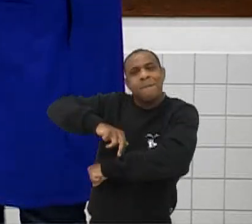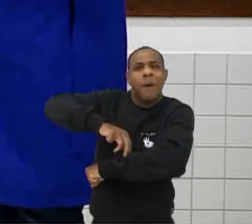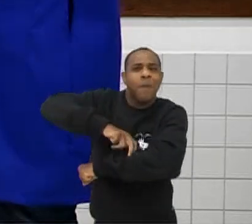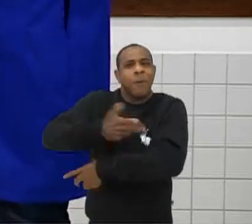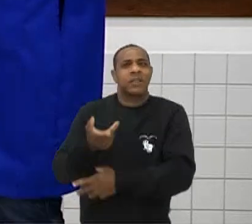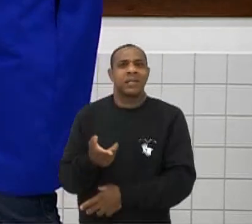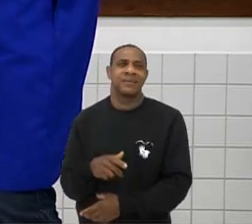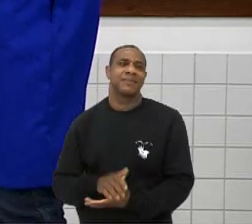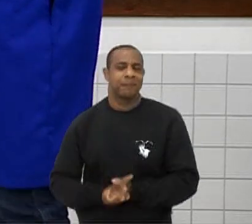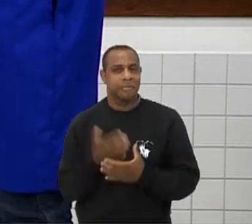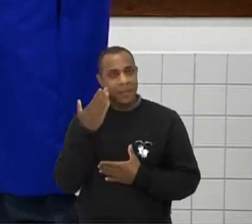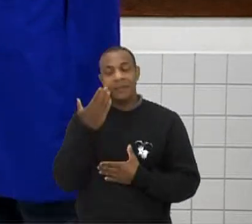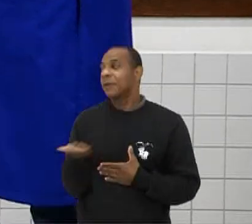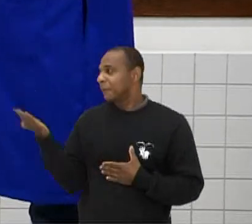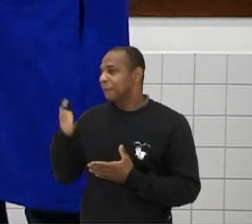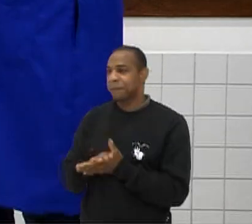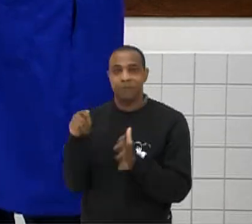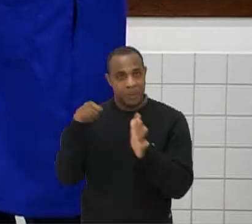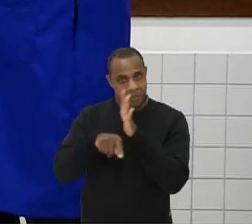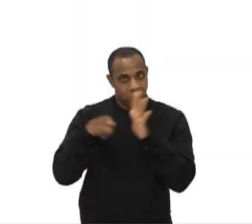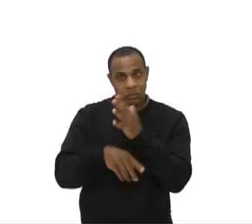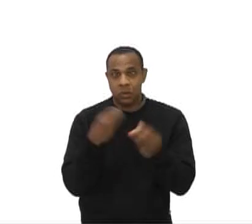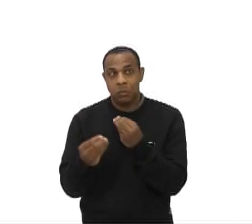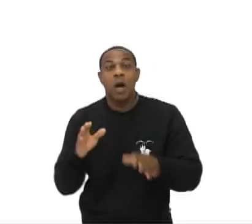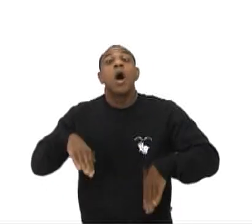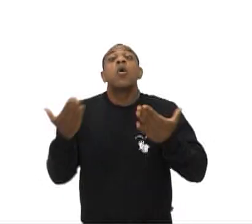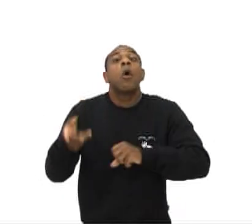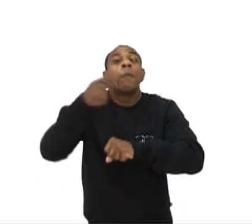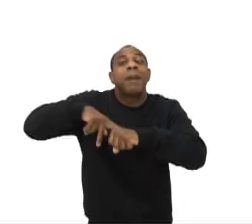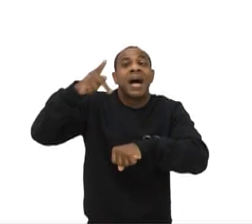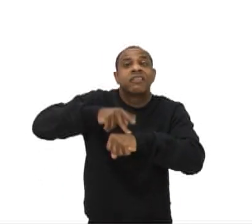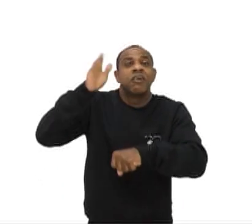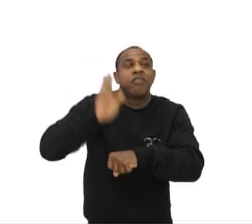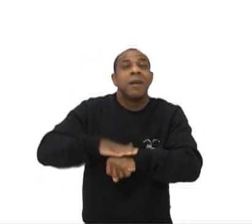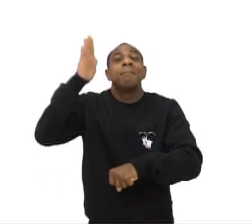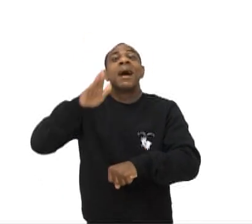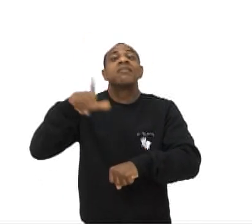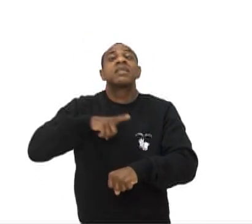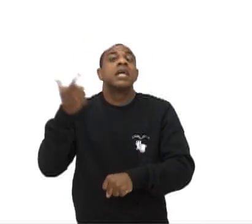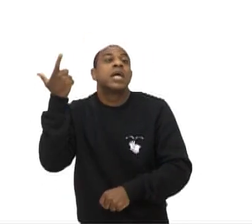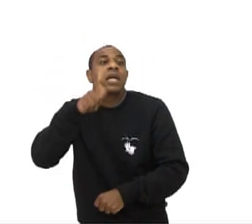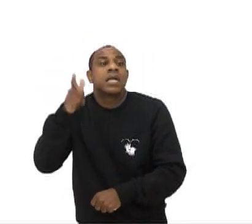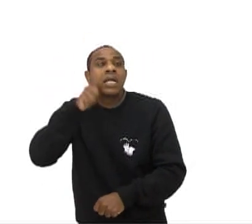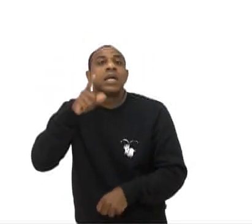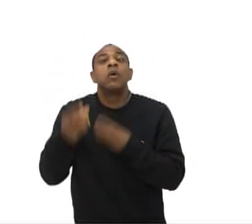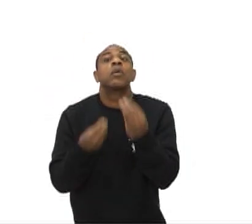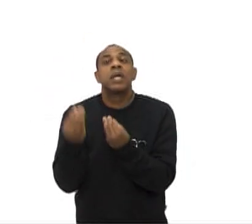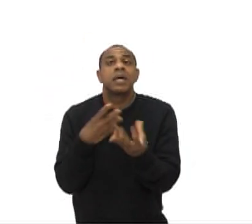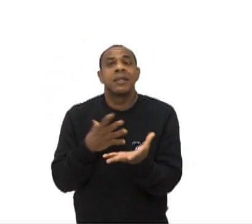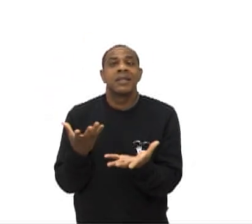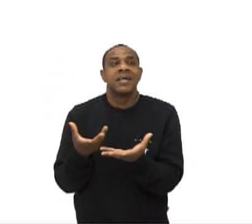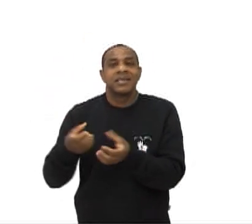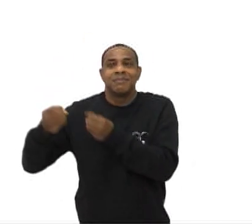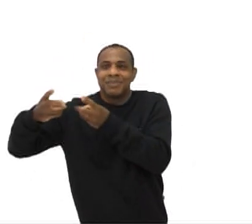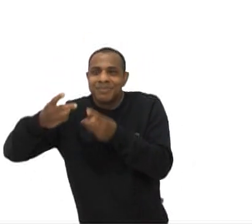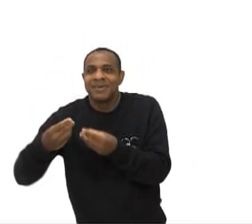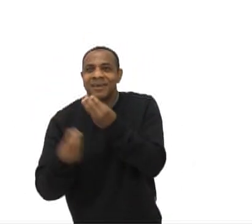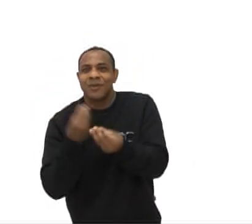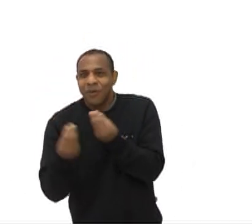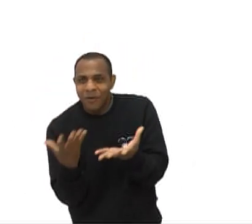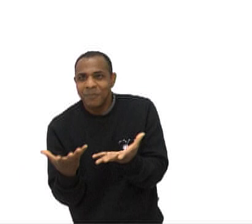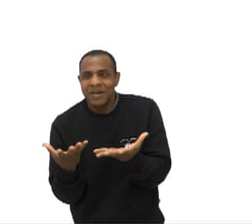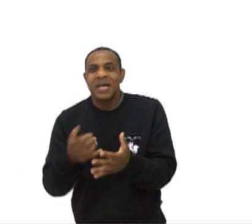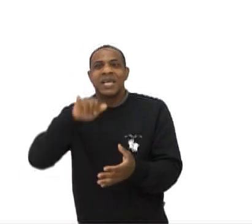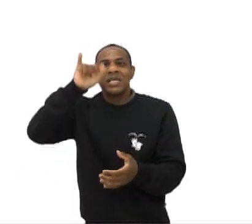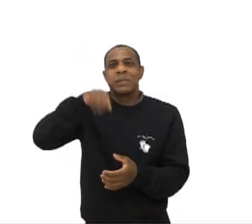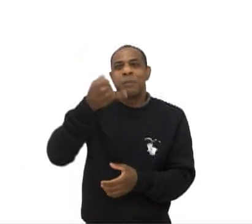Certo. Então vamos para mais um quiz aqui. Qual país foi mais beneficiado com as medidas alfandegárias, isso é, de